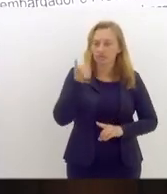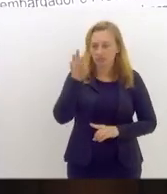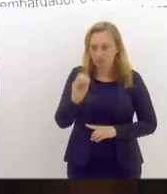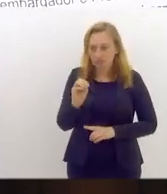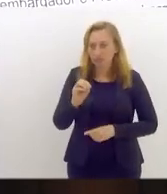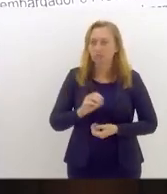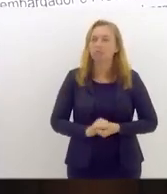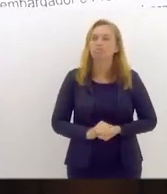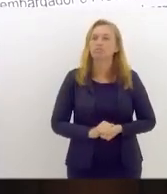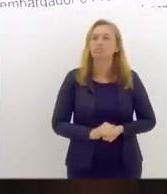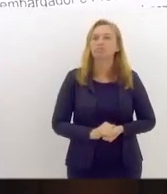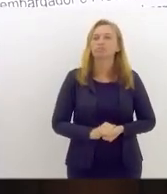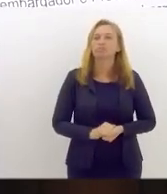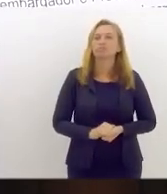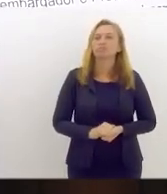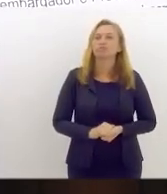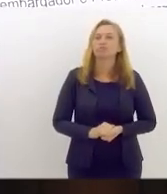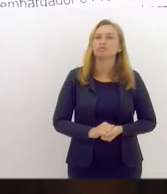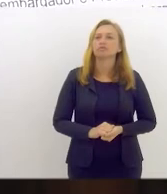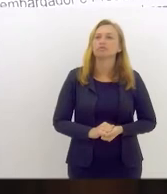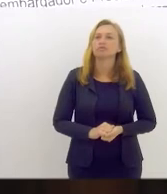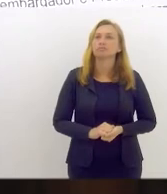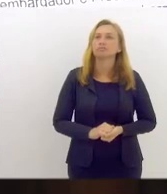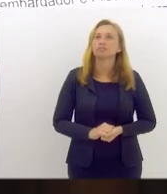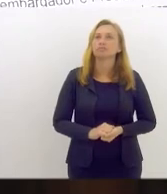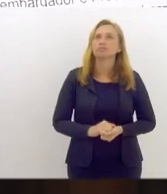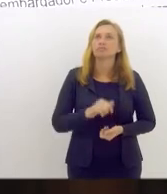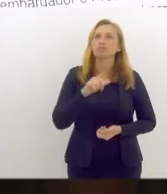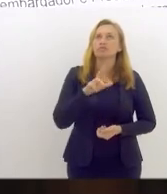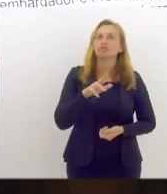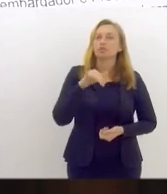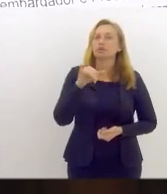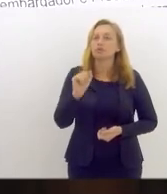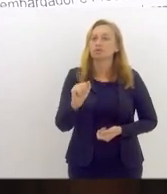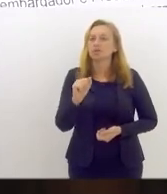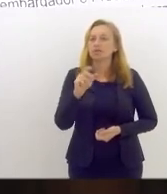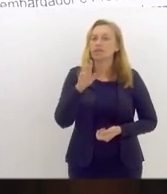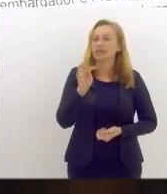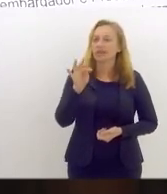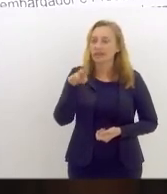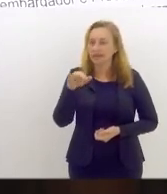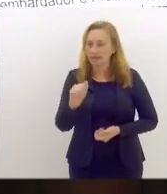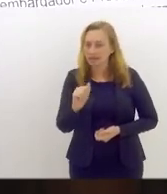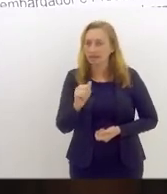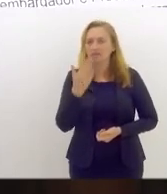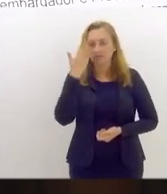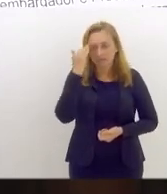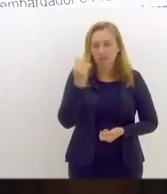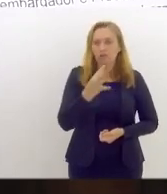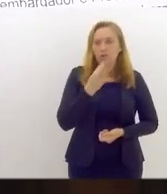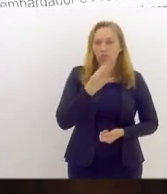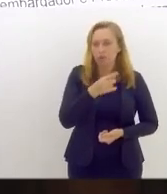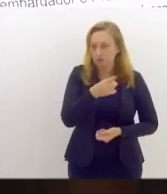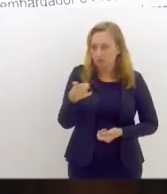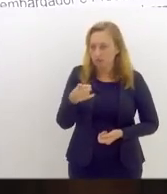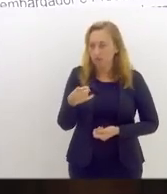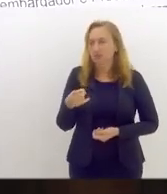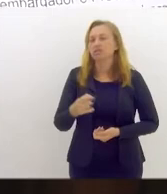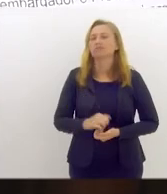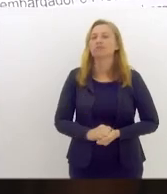de Fernando Antônio de Almeida a Lúcia Esteves a Renata França sei exatamente que vocês estão sentindo